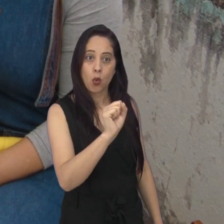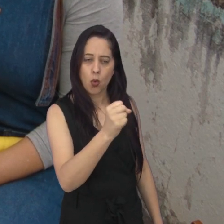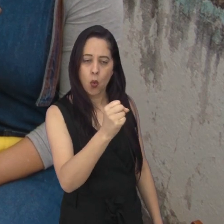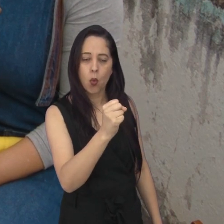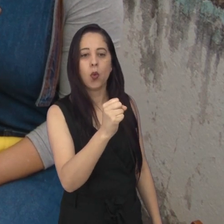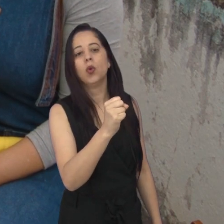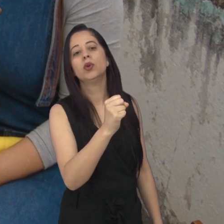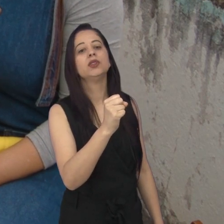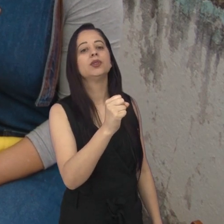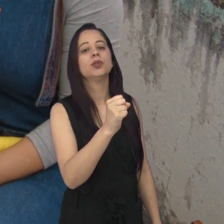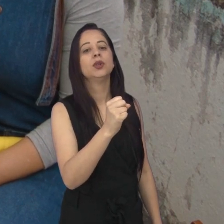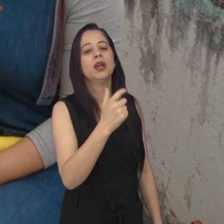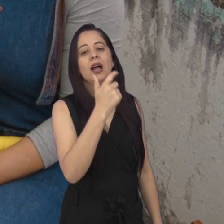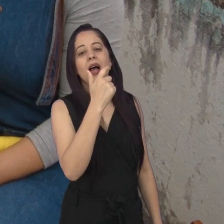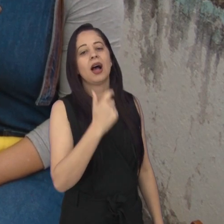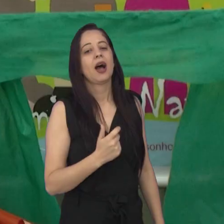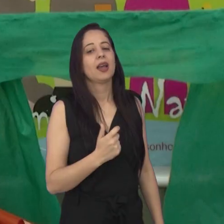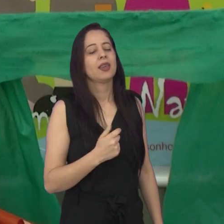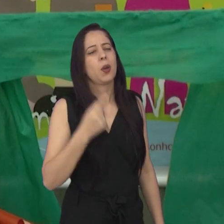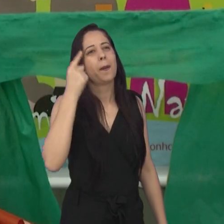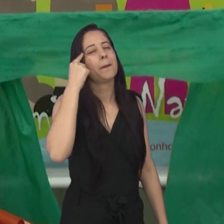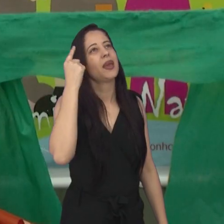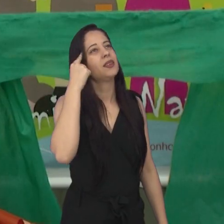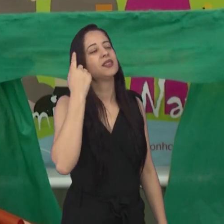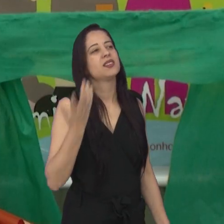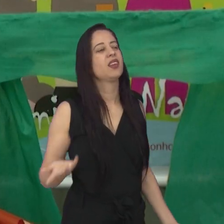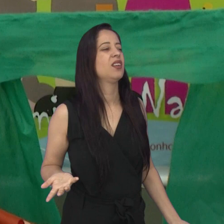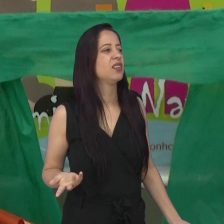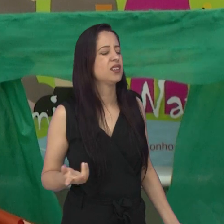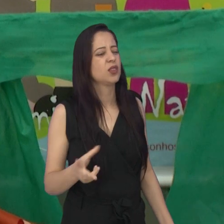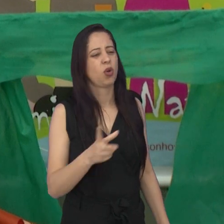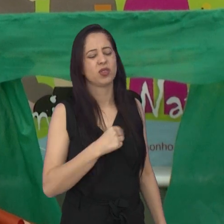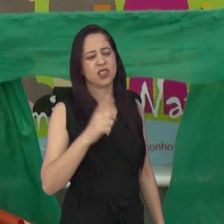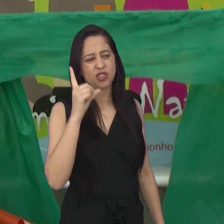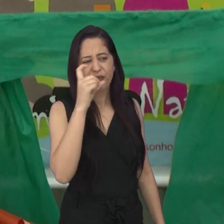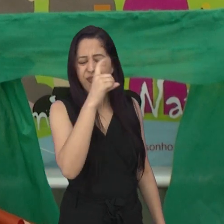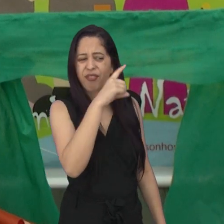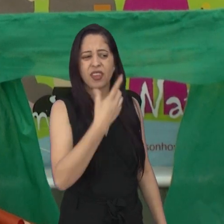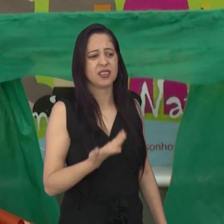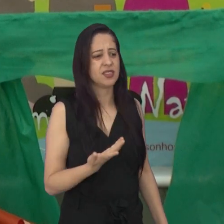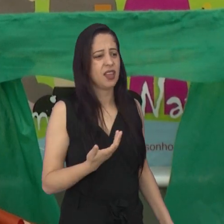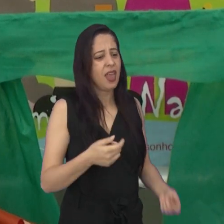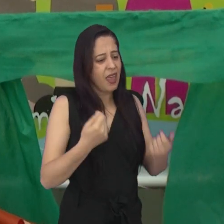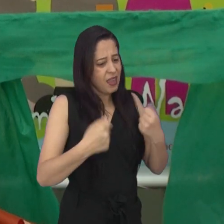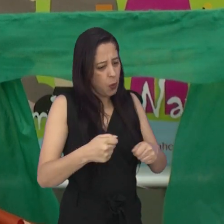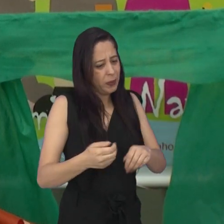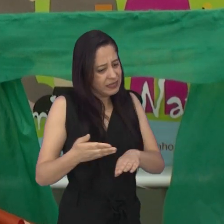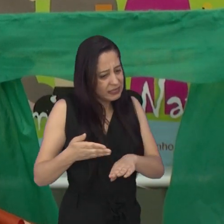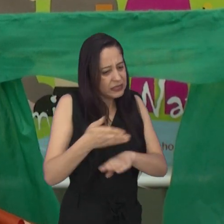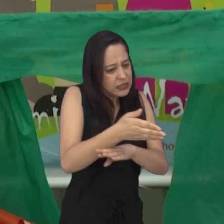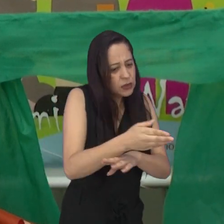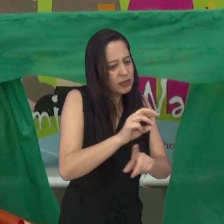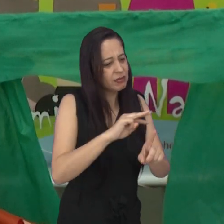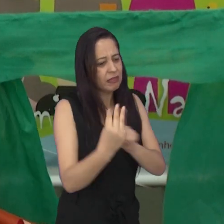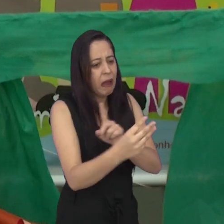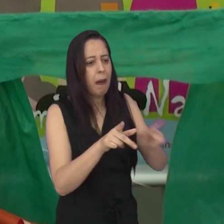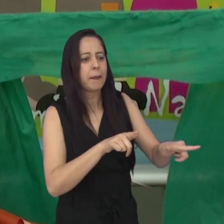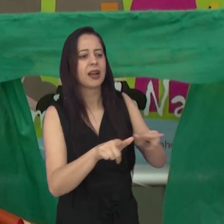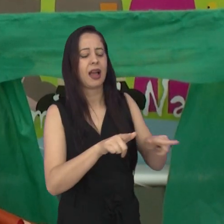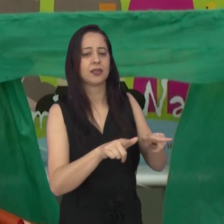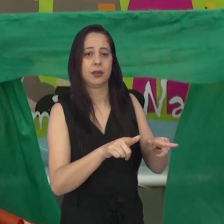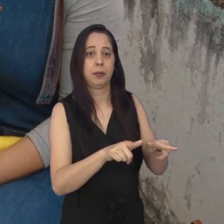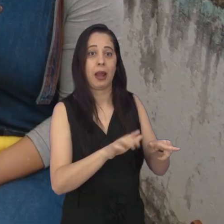2008, mais ou menos assim, que aí eu fui assim, pensa aí, nossa, mas tá difícil, né? Eu preciso entrar. Mas só